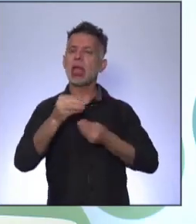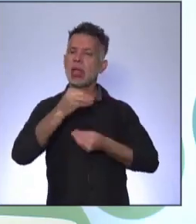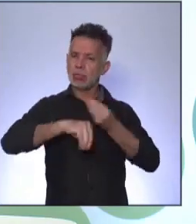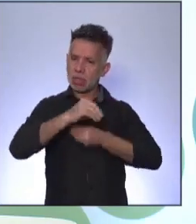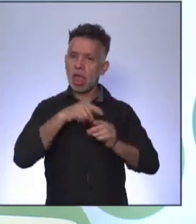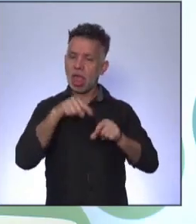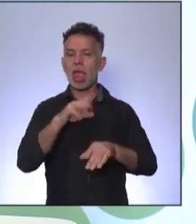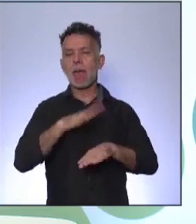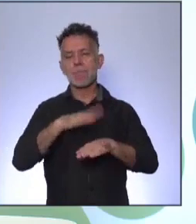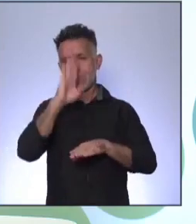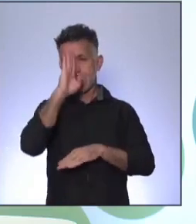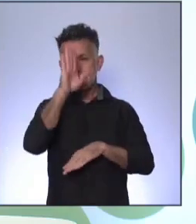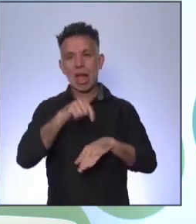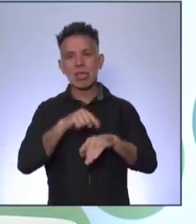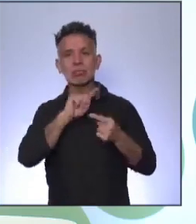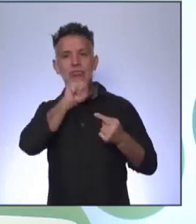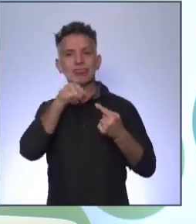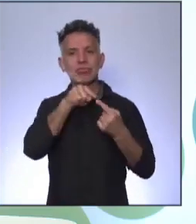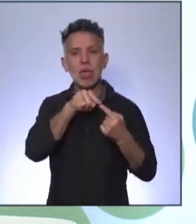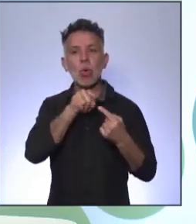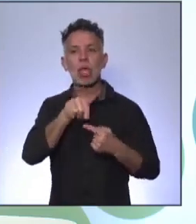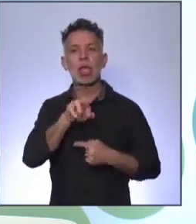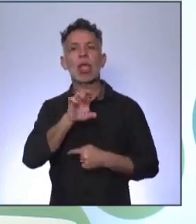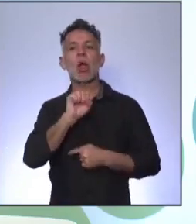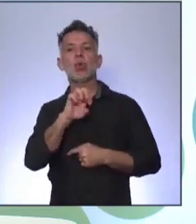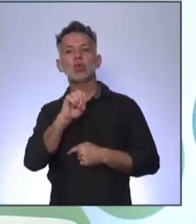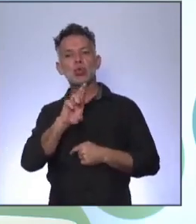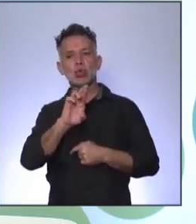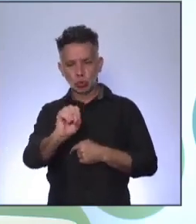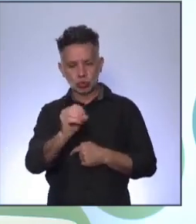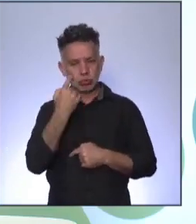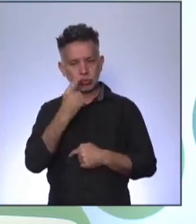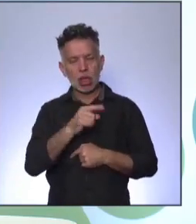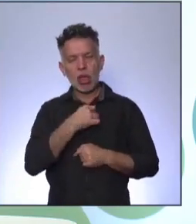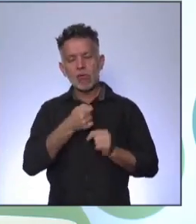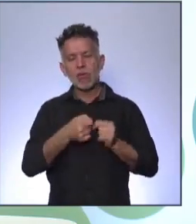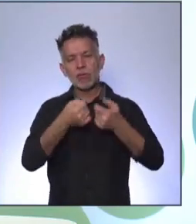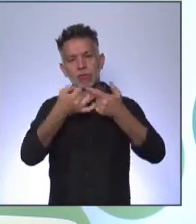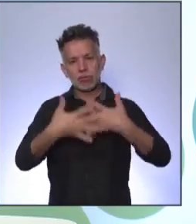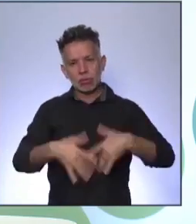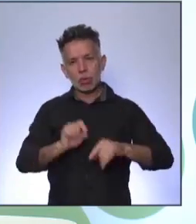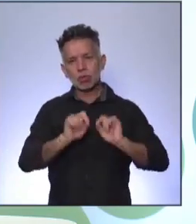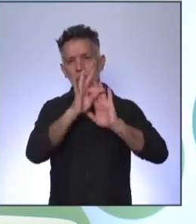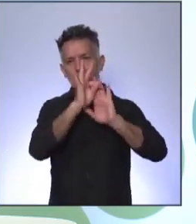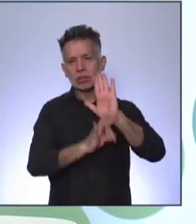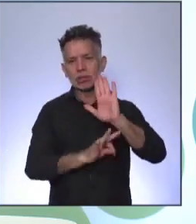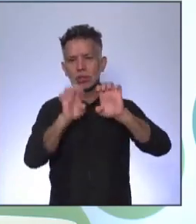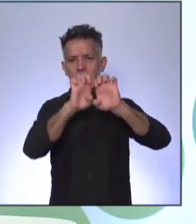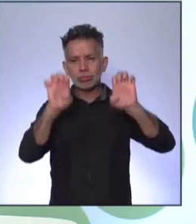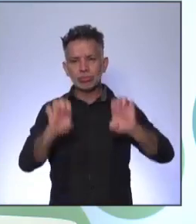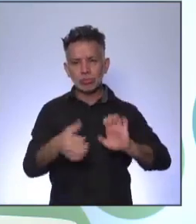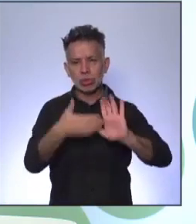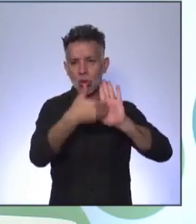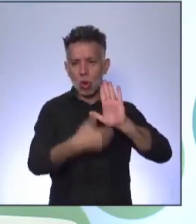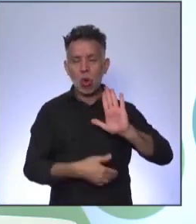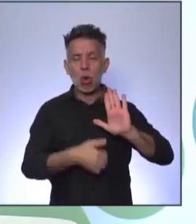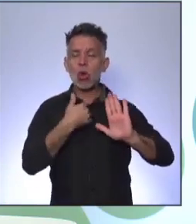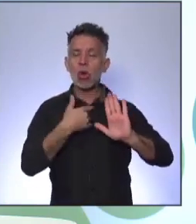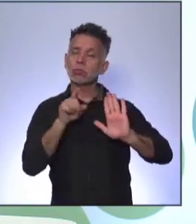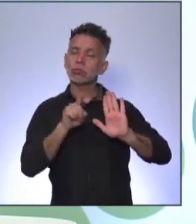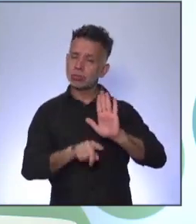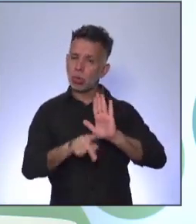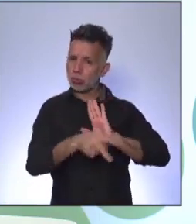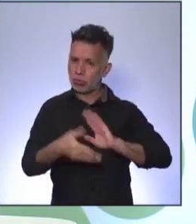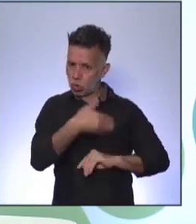seria o soro, né? Então, vamos comentar um pouquinho só a estrutura do texto, né? Que o Robson perguntou para vocês